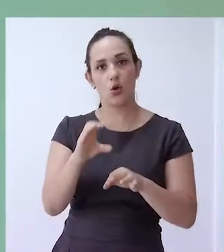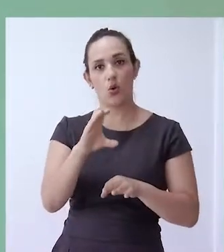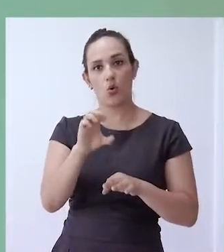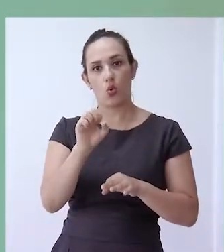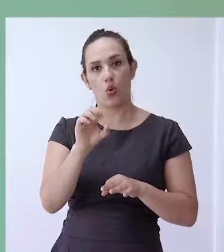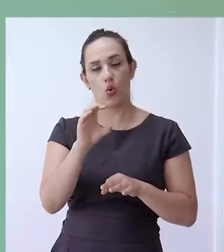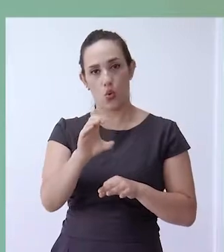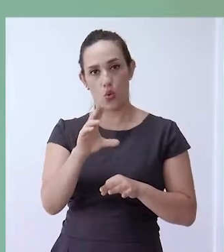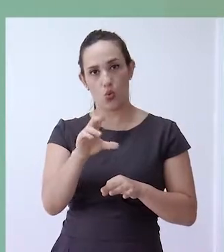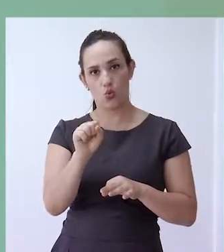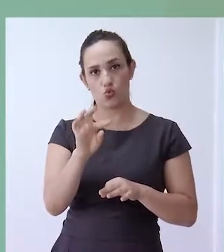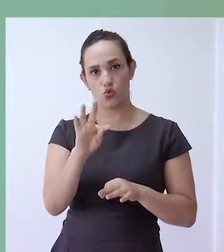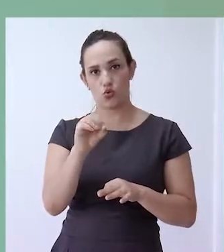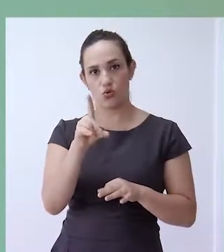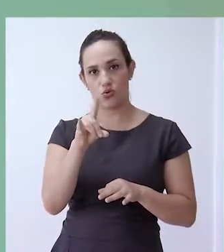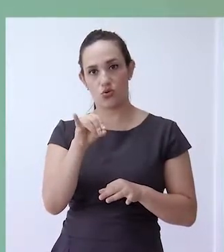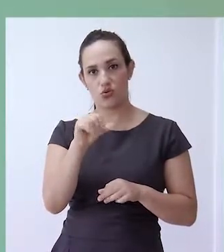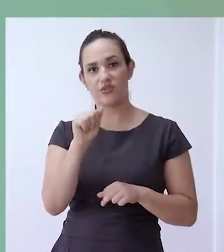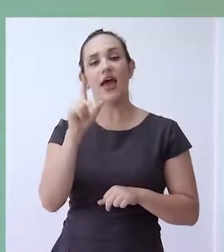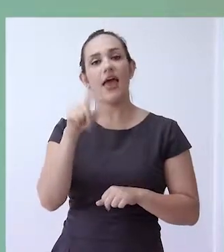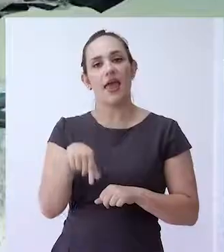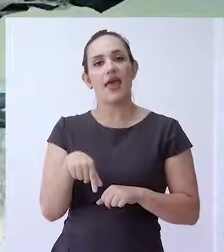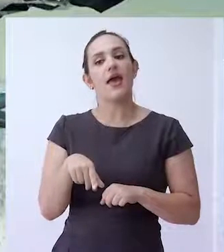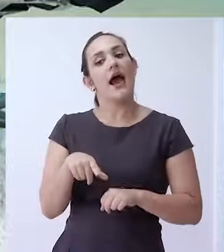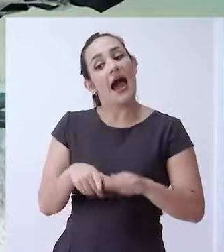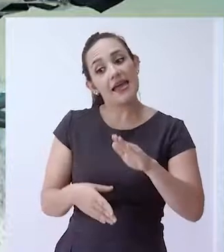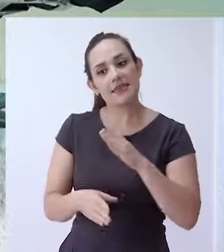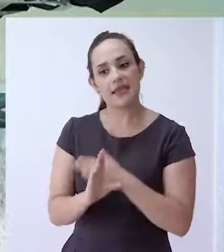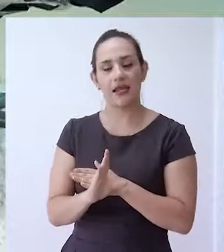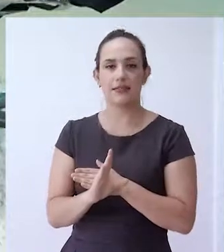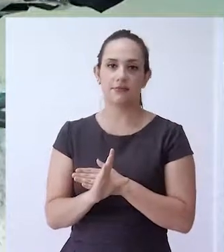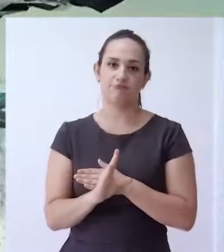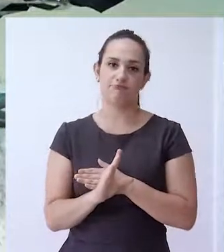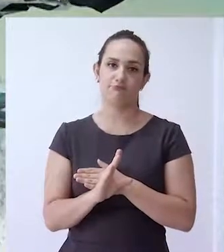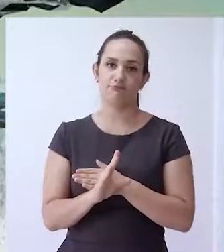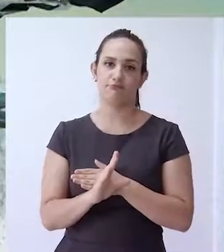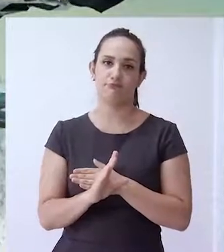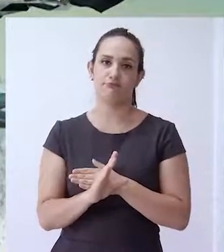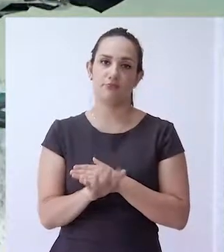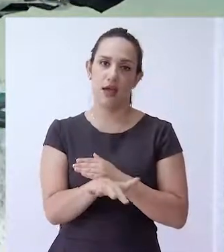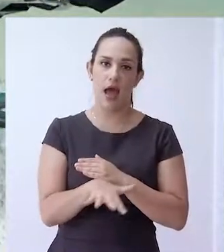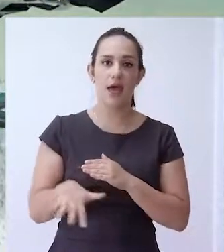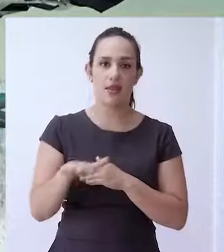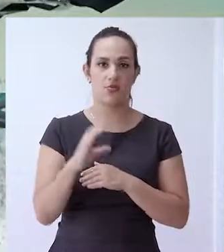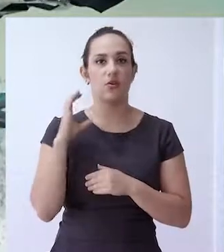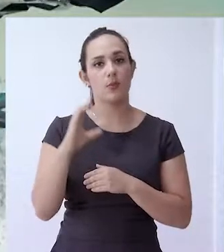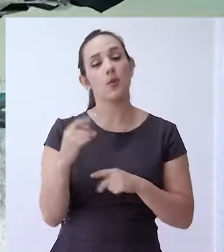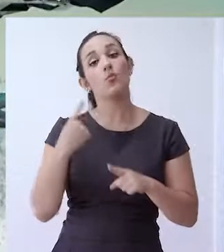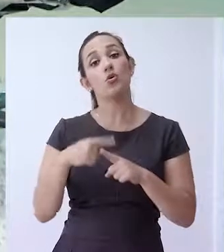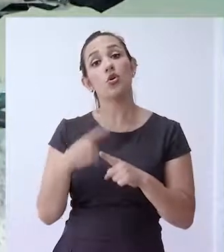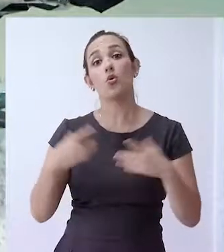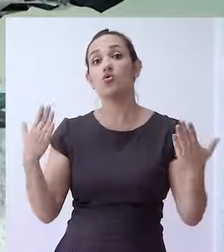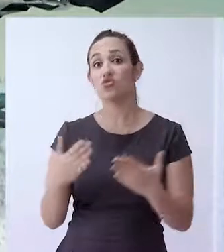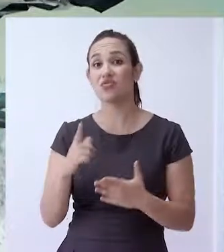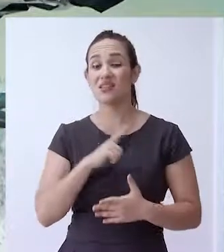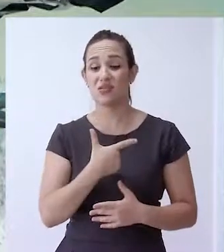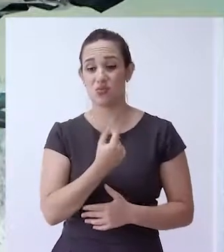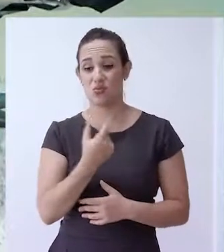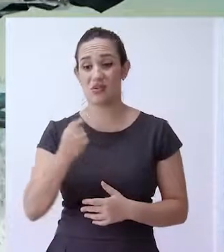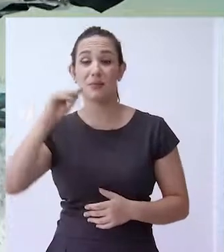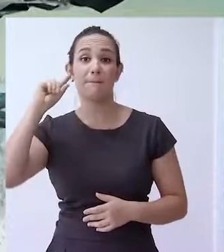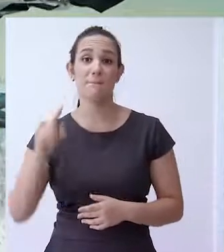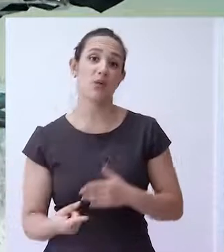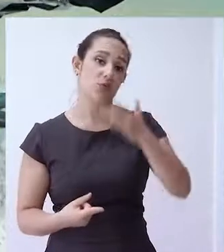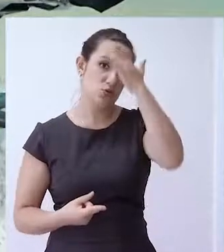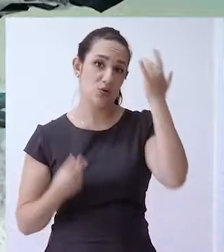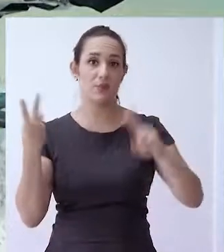de entrada, vamos dizer assim, do sistema prisional. O Brasil hoje tem quase 800 mil presos e um déficit de